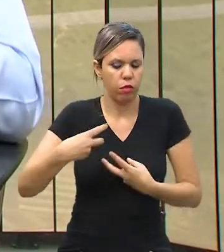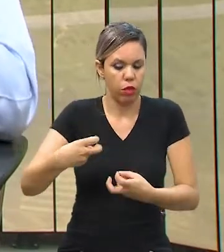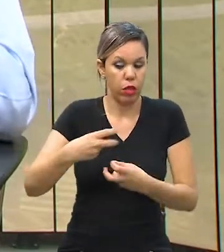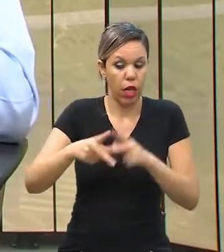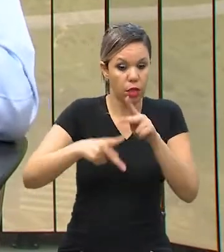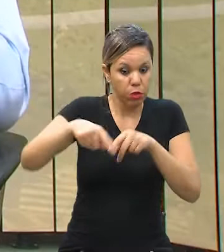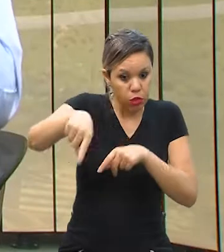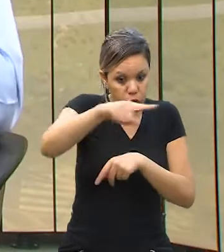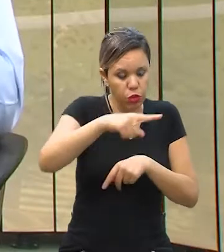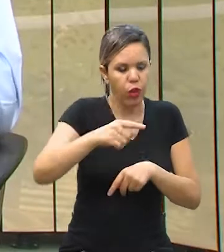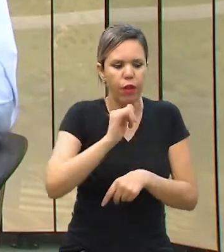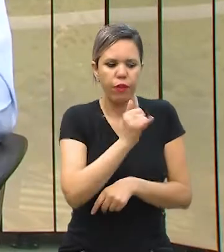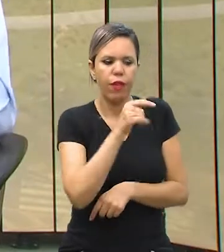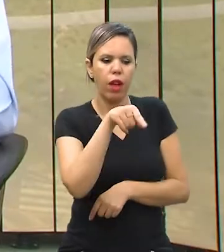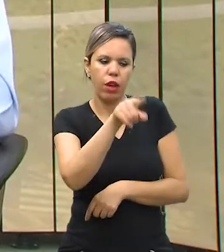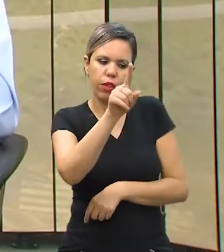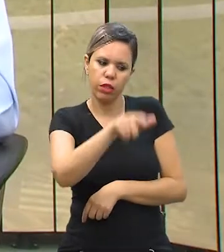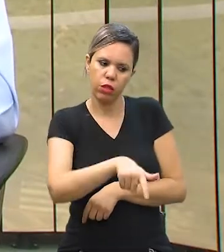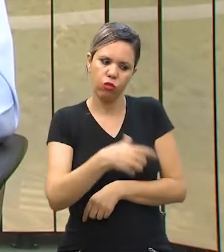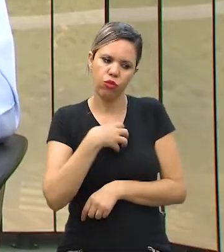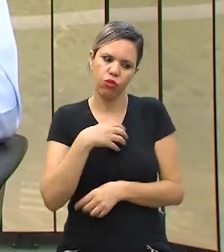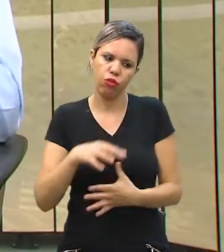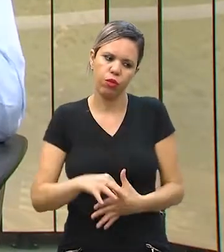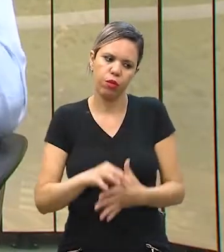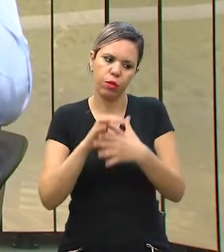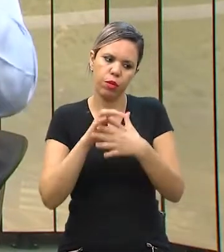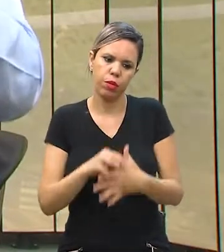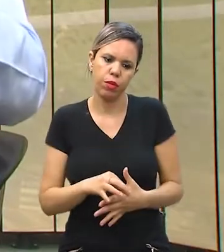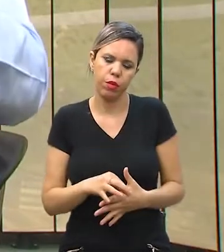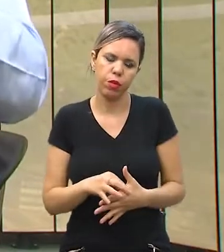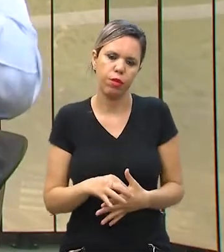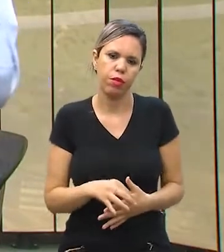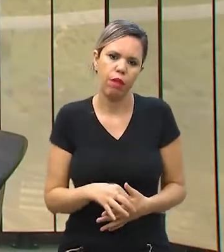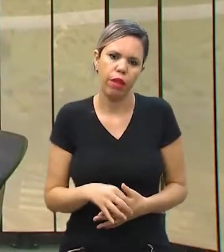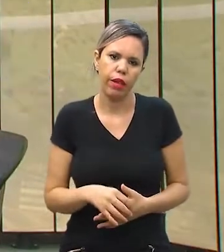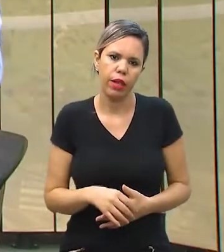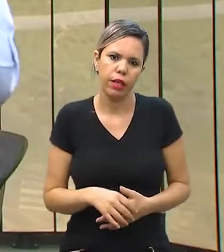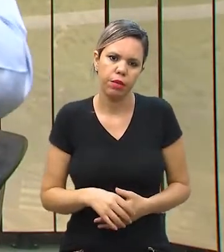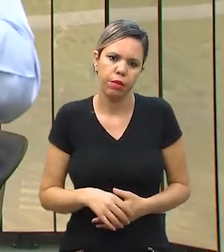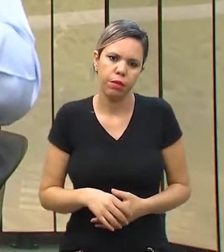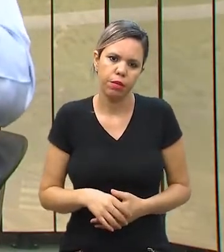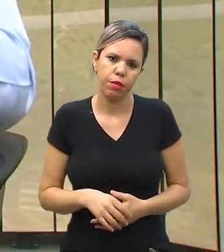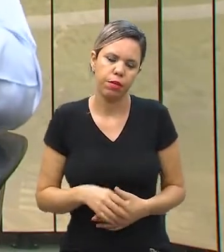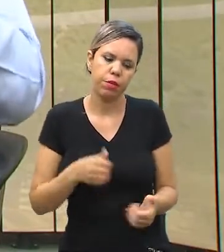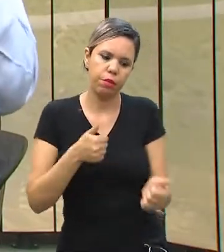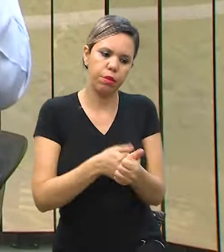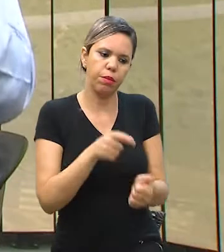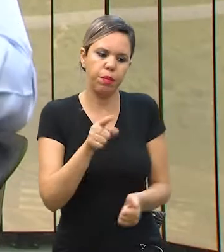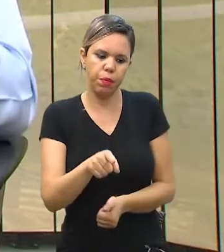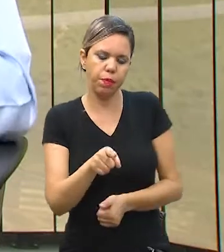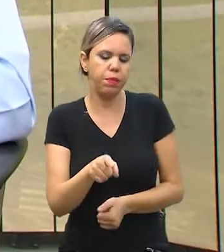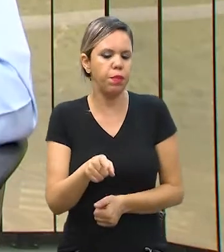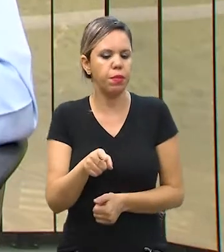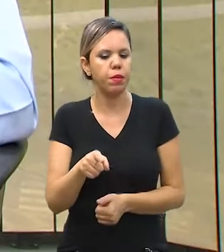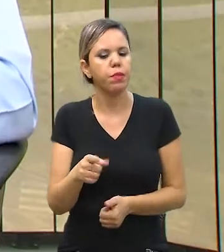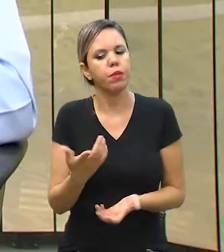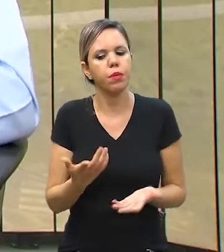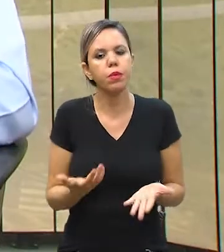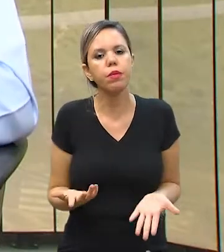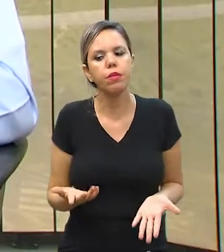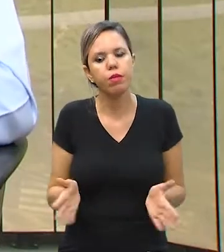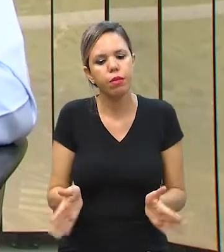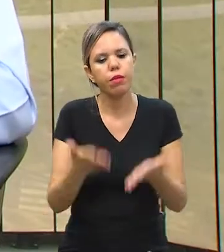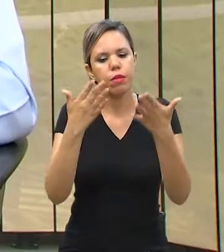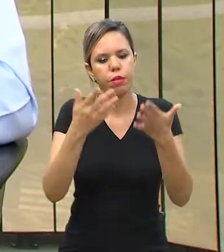as pessoas que acabam vendo em você uma liderança, então ela acaba indo perto de você, aonde acaba você